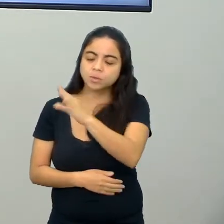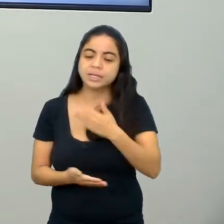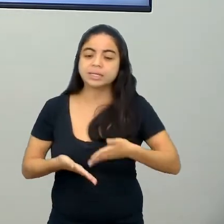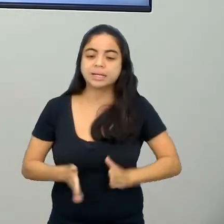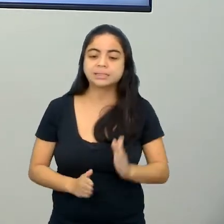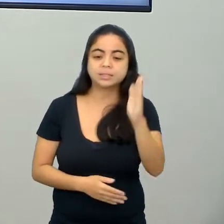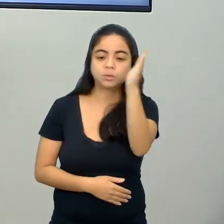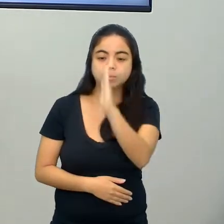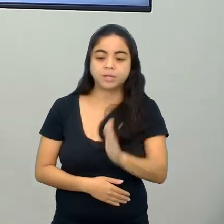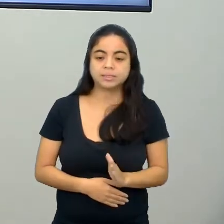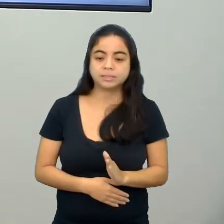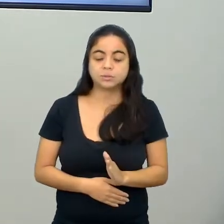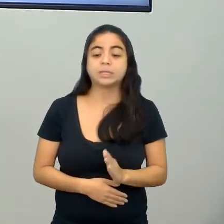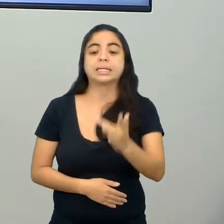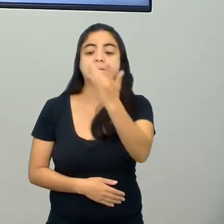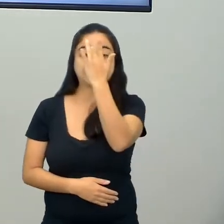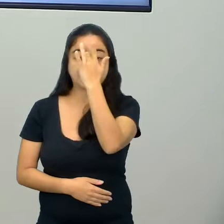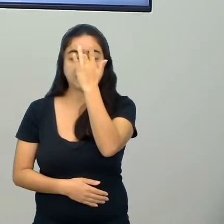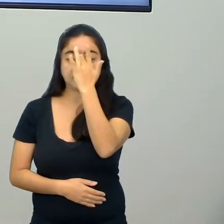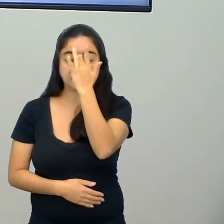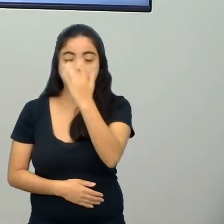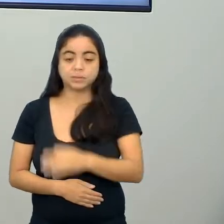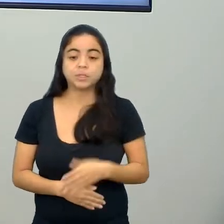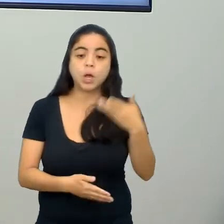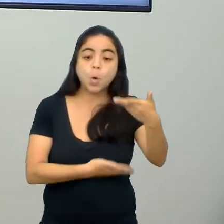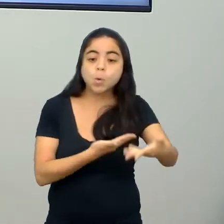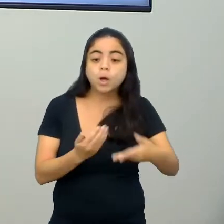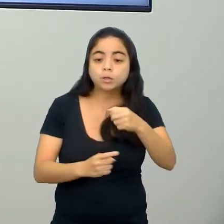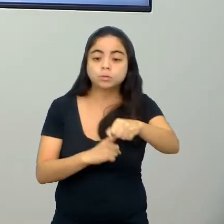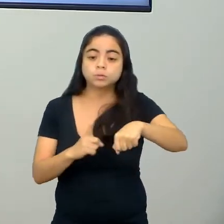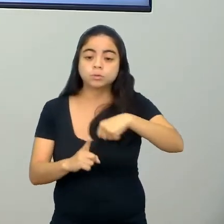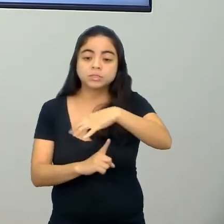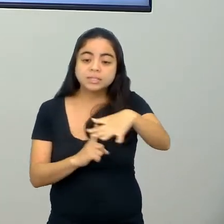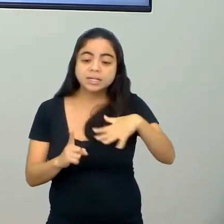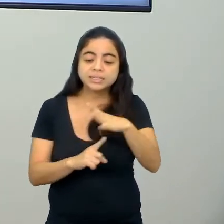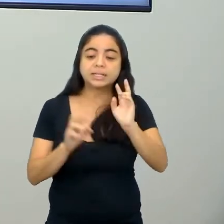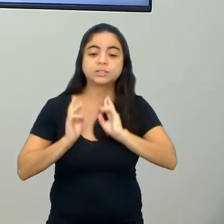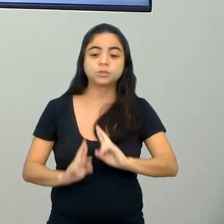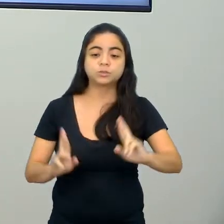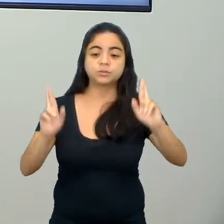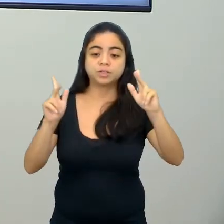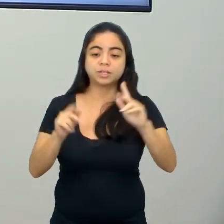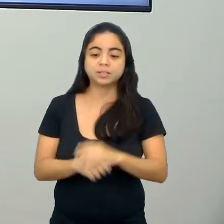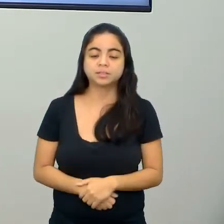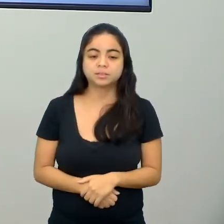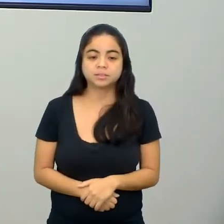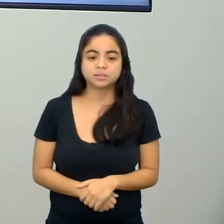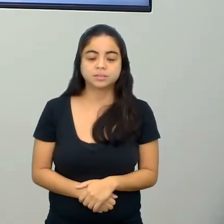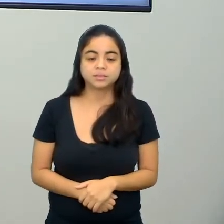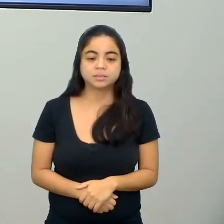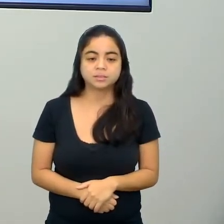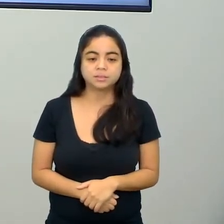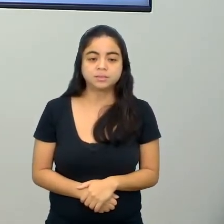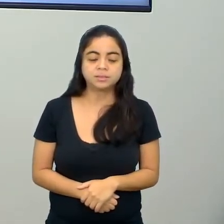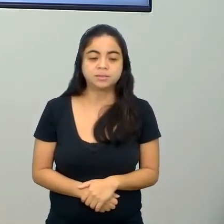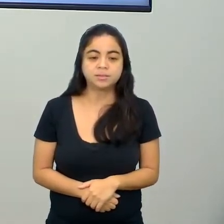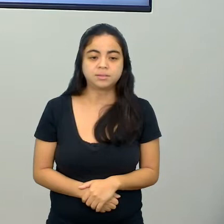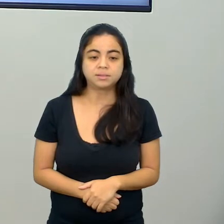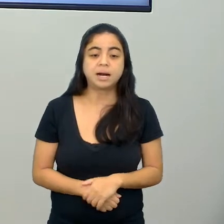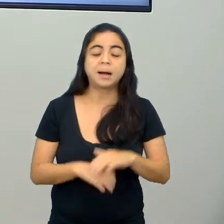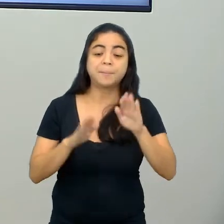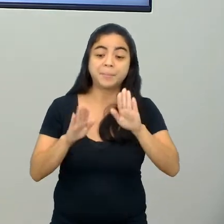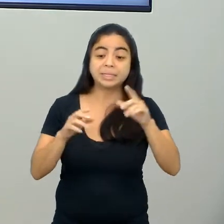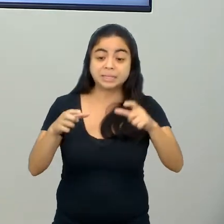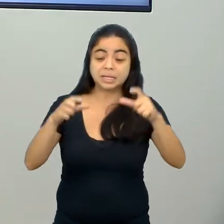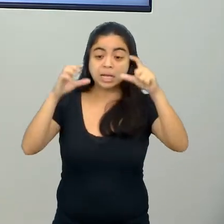Brasil e na Índia, elas foram socializadas de maneiras diferentes. E isso faz com que essa lente... que é muito propício o fato de eu usar óculos, mas que